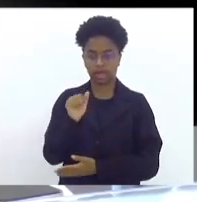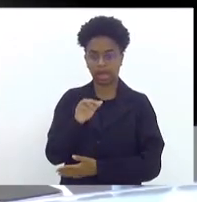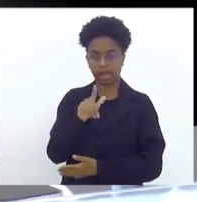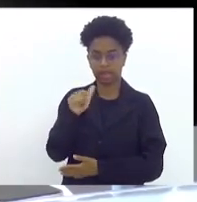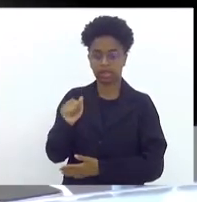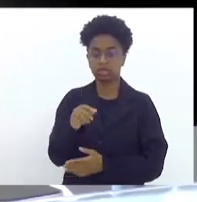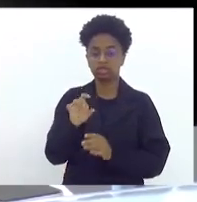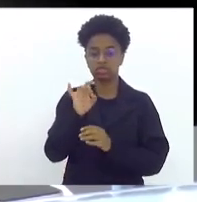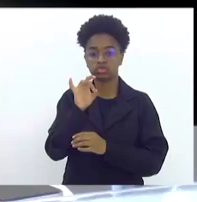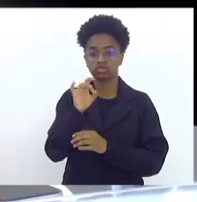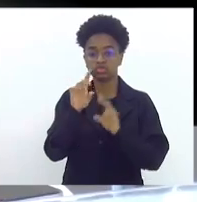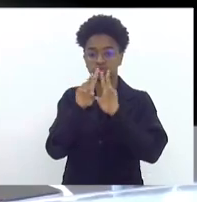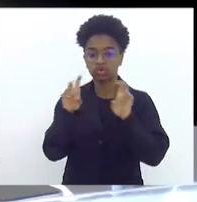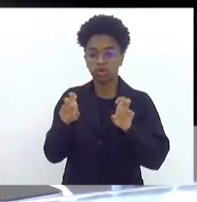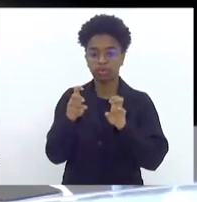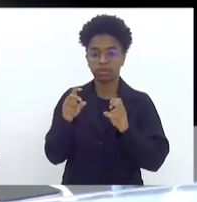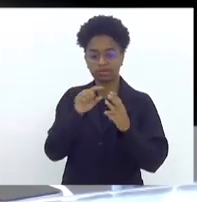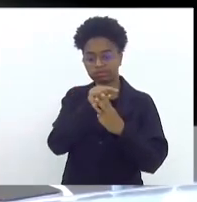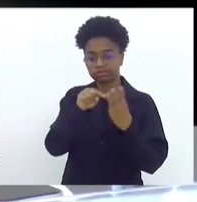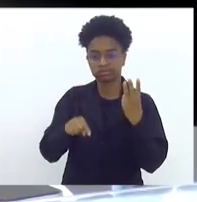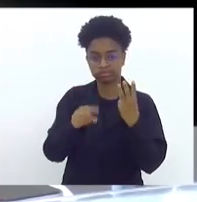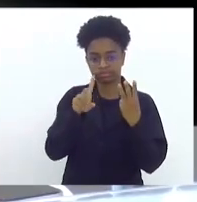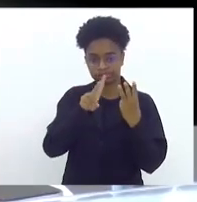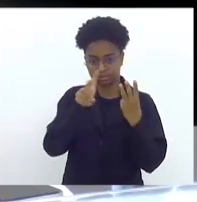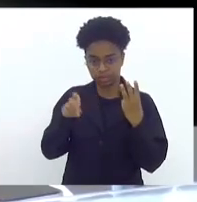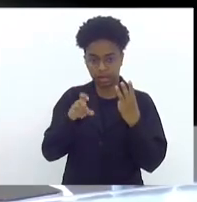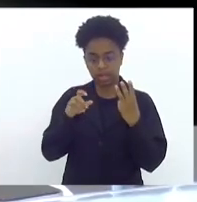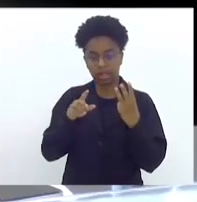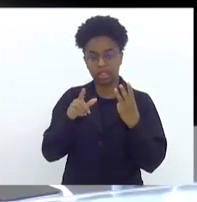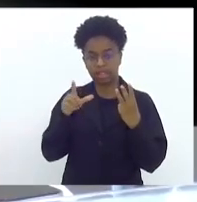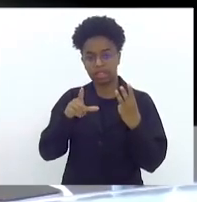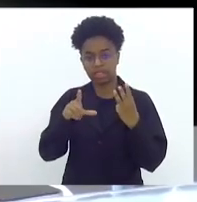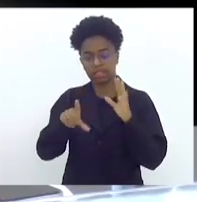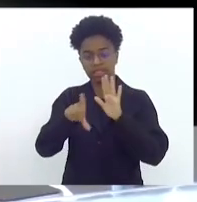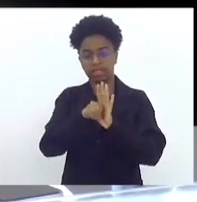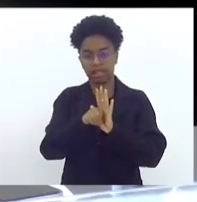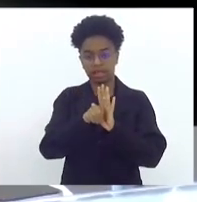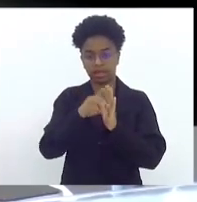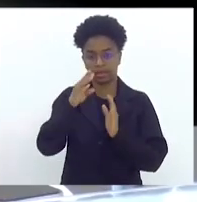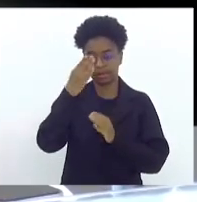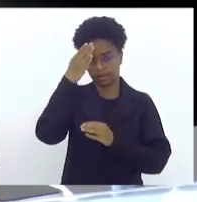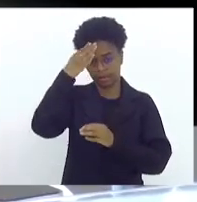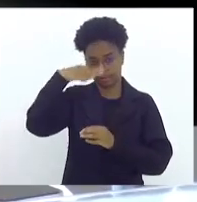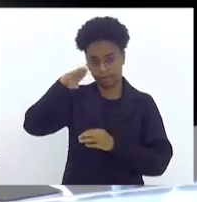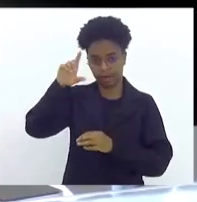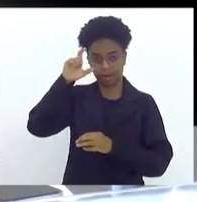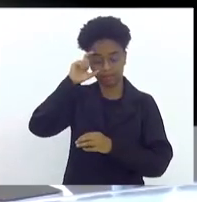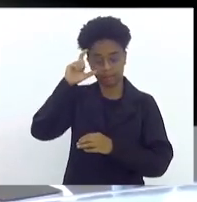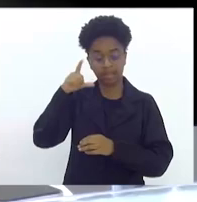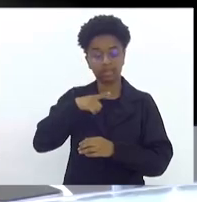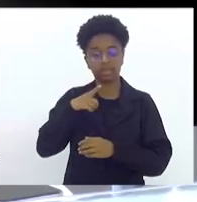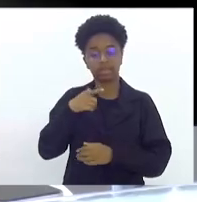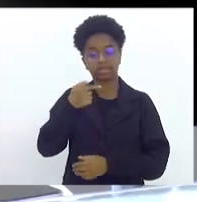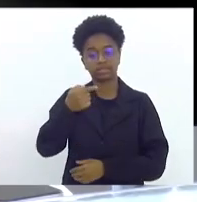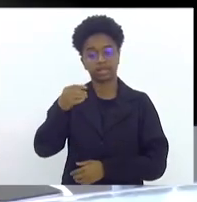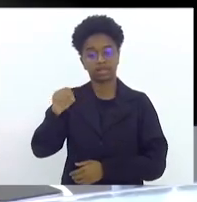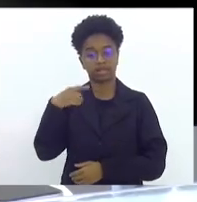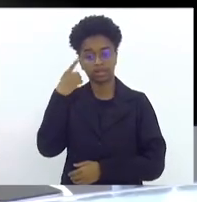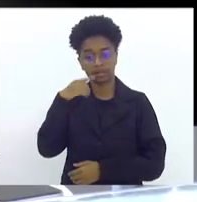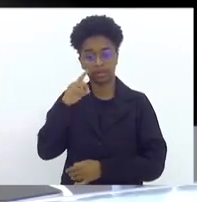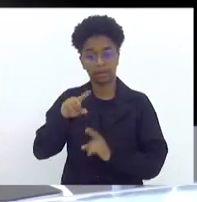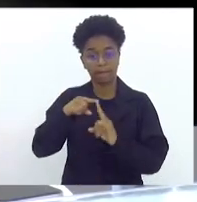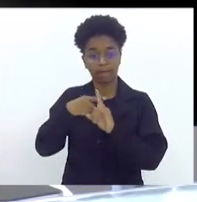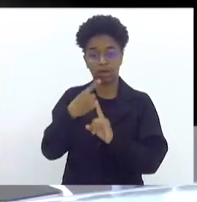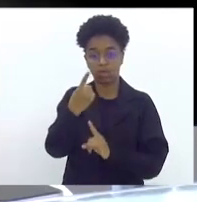o tripé da Lei Maria da Penha especialmente o que tange a prevenção é esses cargos esses 70 deputados mas